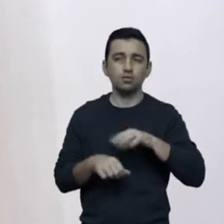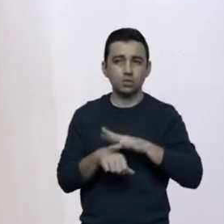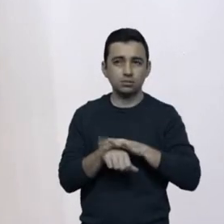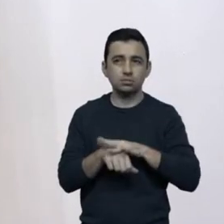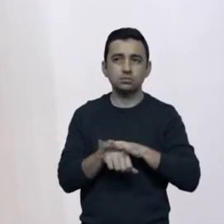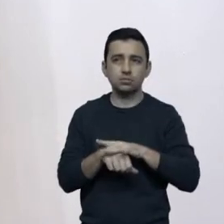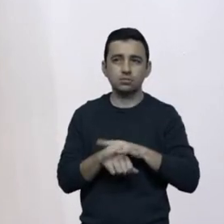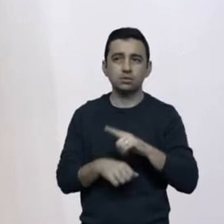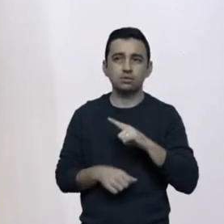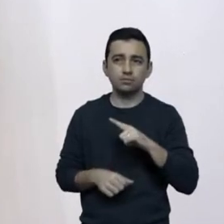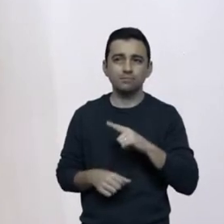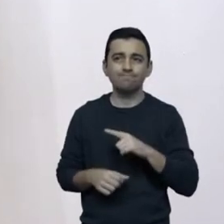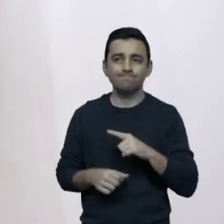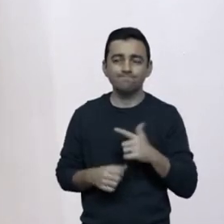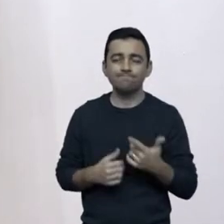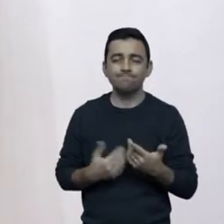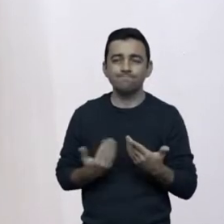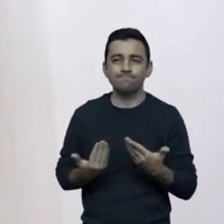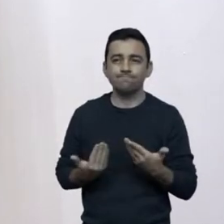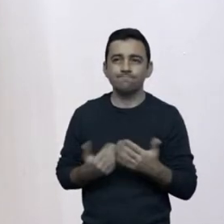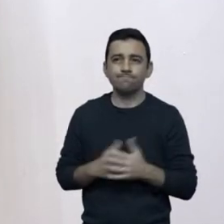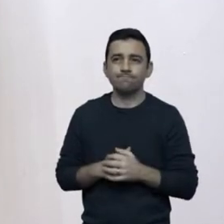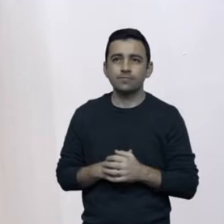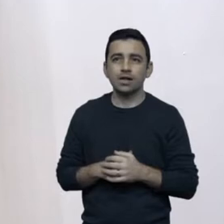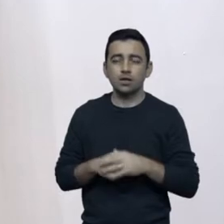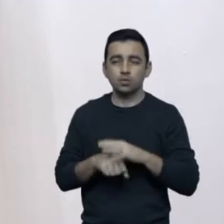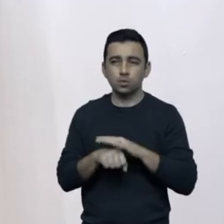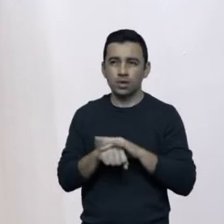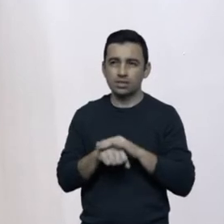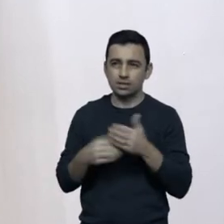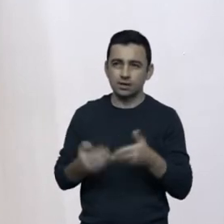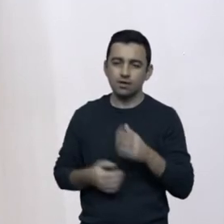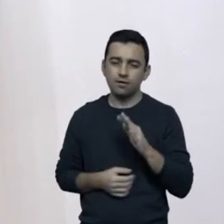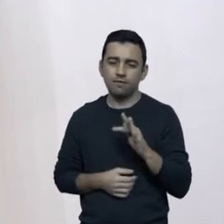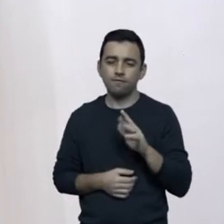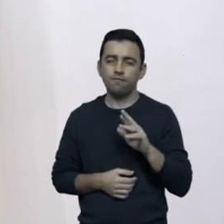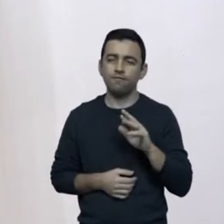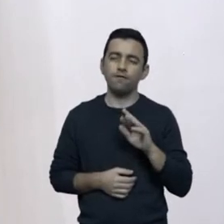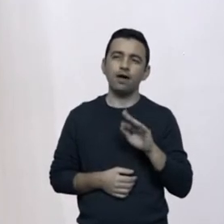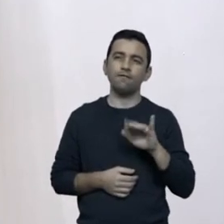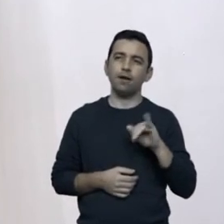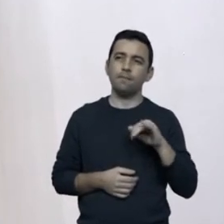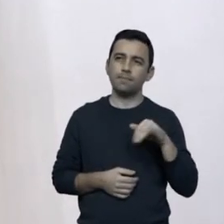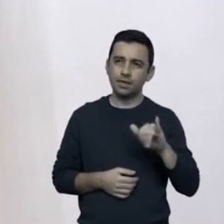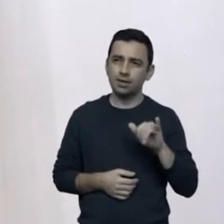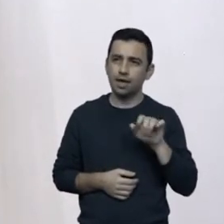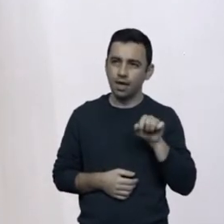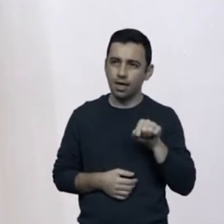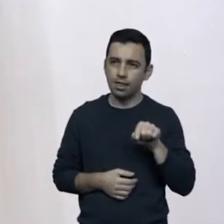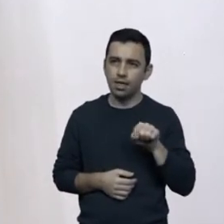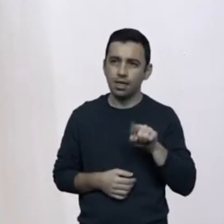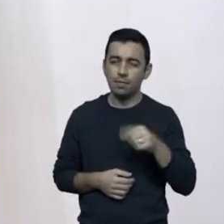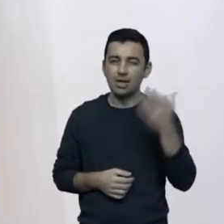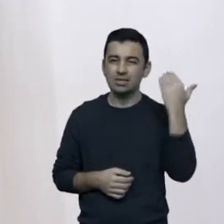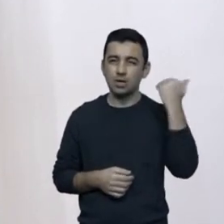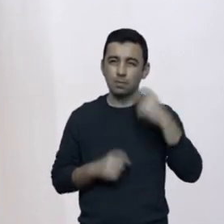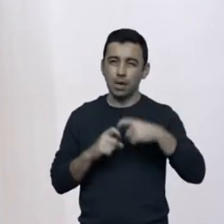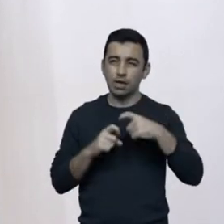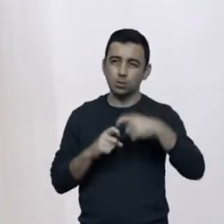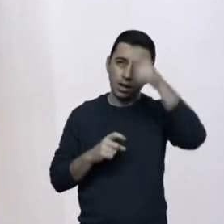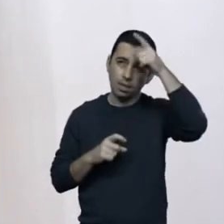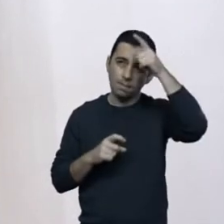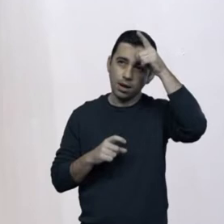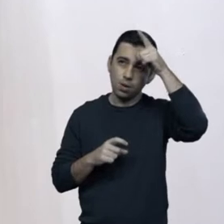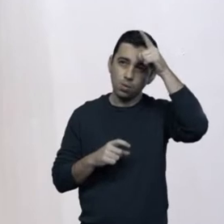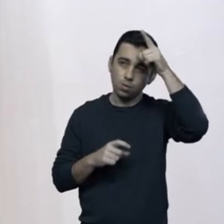têm que compartilhar com seus pacientes. A doença de Fabry é uma doença que foi descoberta em 1886 por um médico alemão,